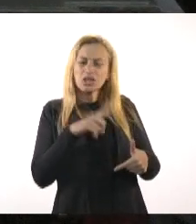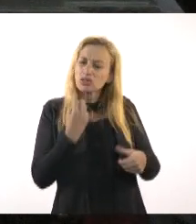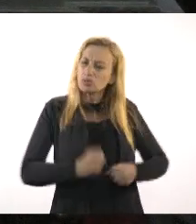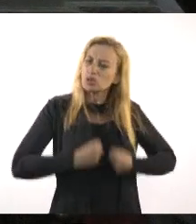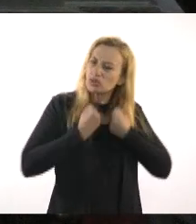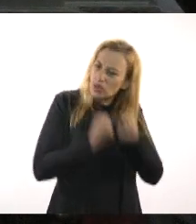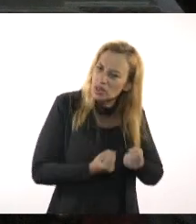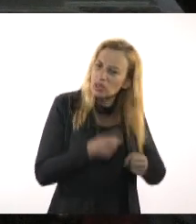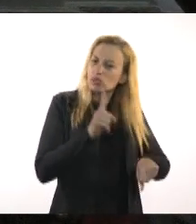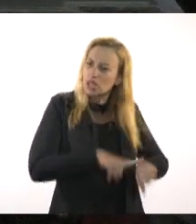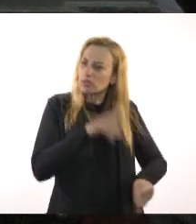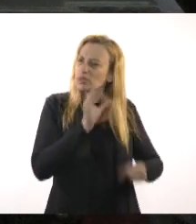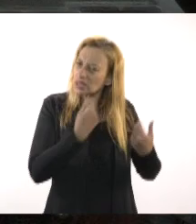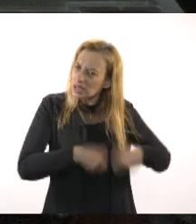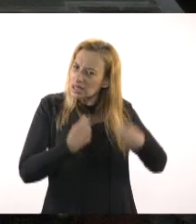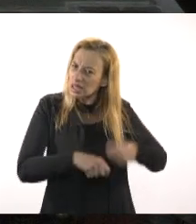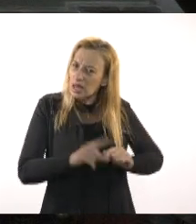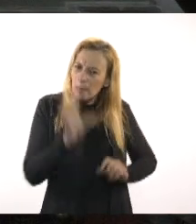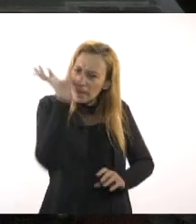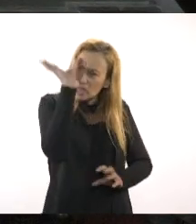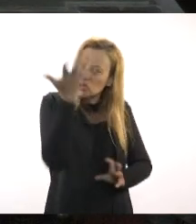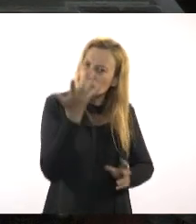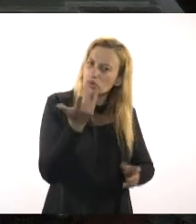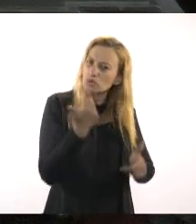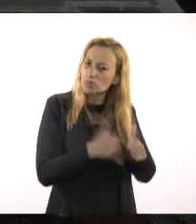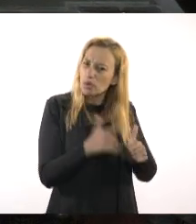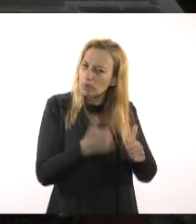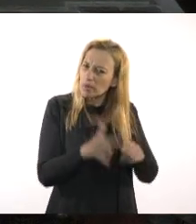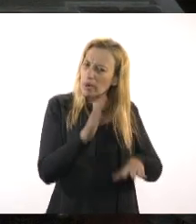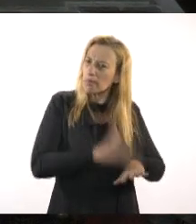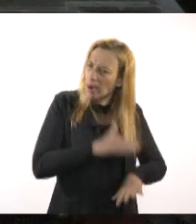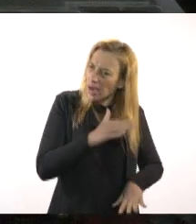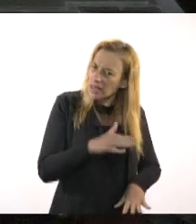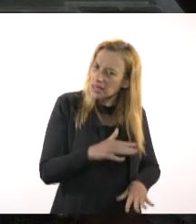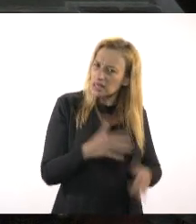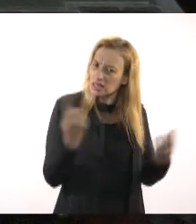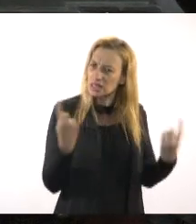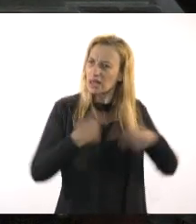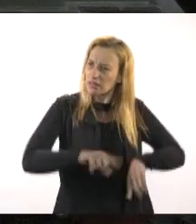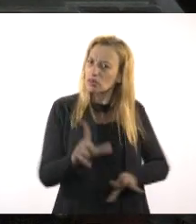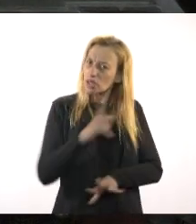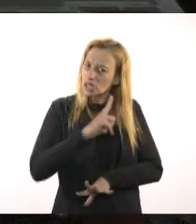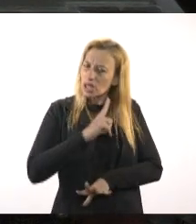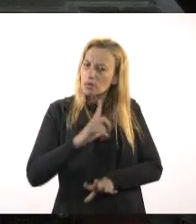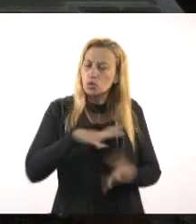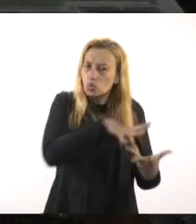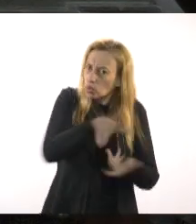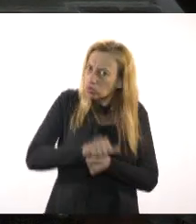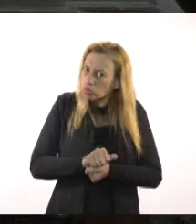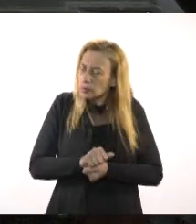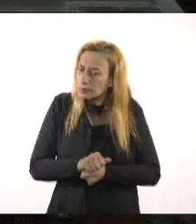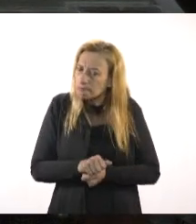necessário para resolvermos as maiores fragilidades, os maiores desafios que nós temos no nosso mundo?